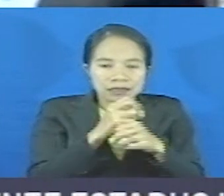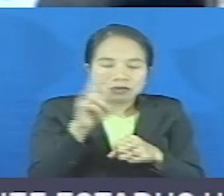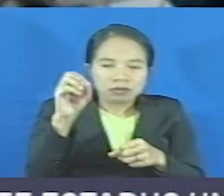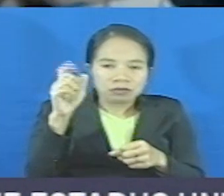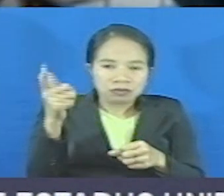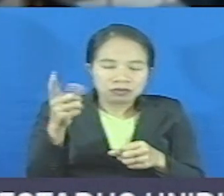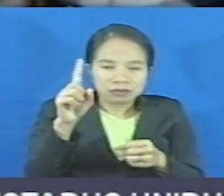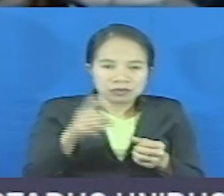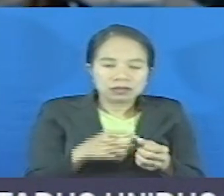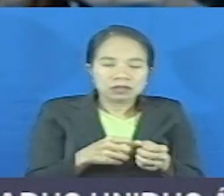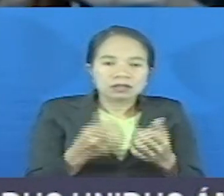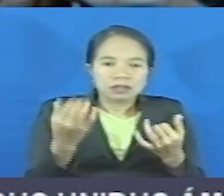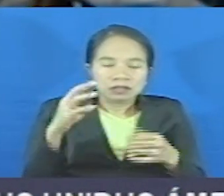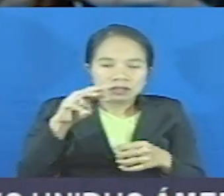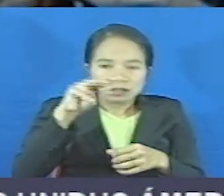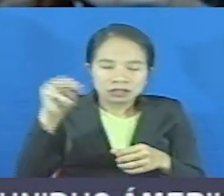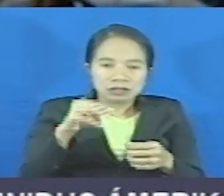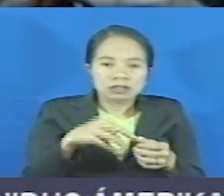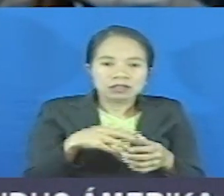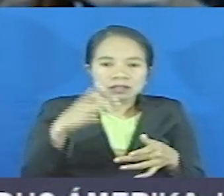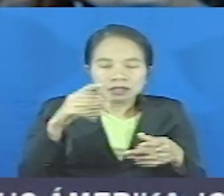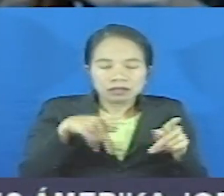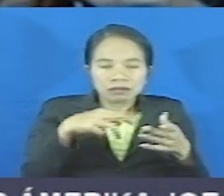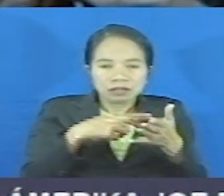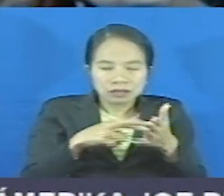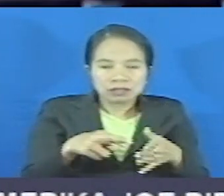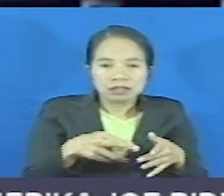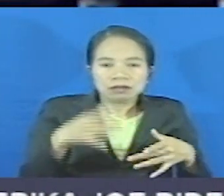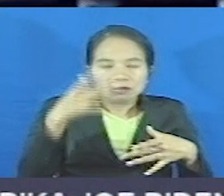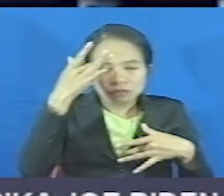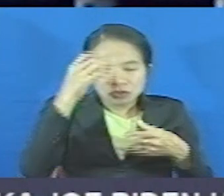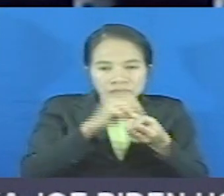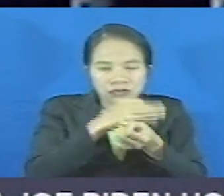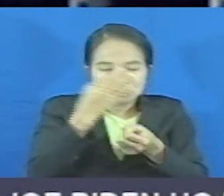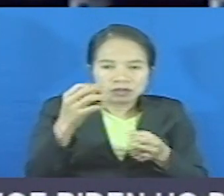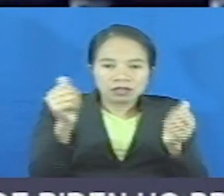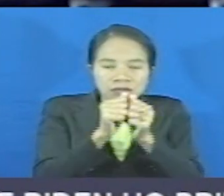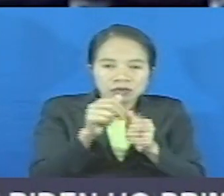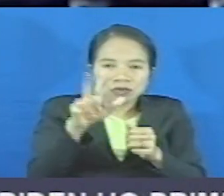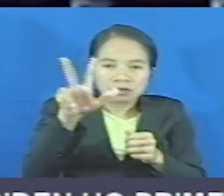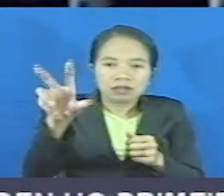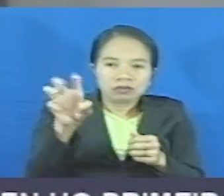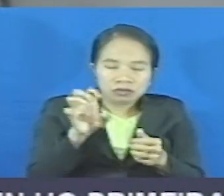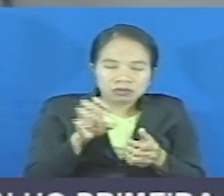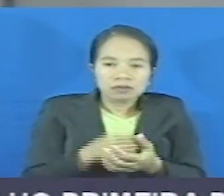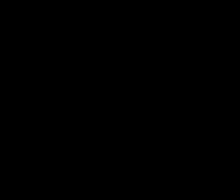segunda-feira, né, Timor-Leste registra cidadão positivo COVID-19 hamutuk atos tolu resin. Manuel Guzmão, Zeronimo Mauno, Bayer TTL.